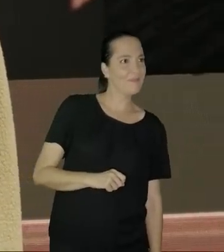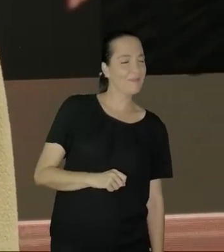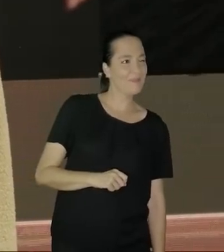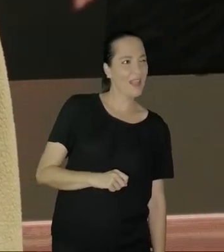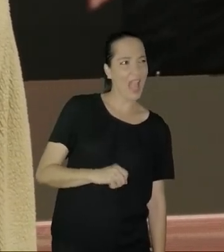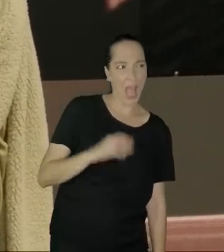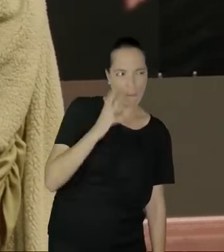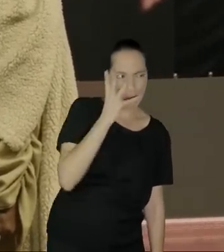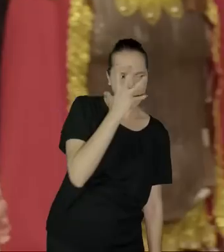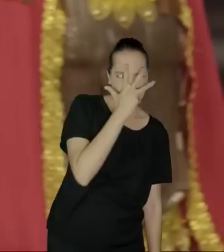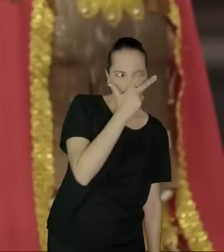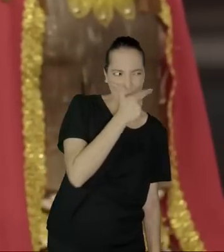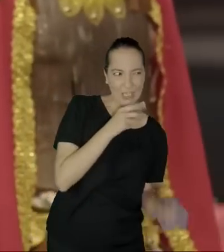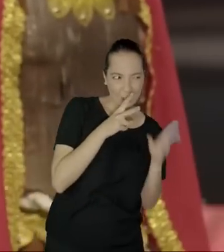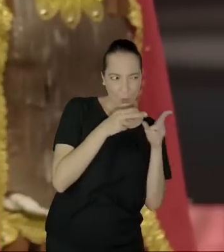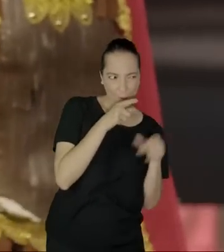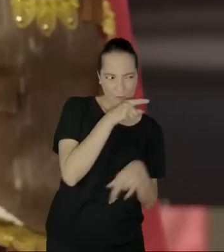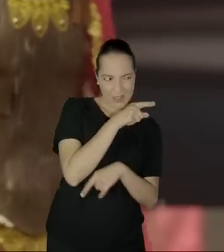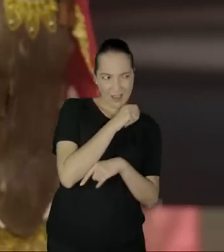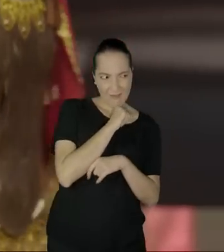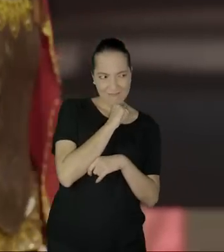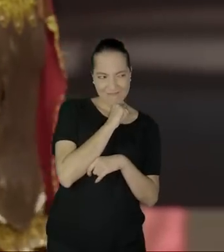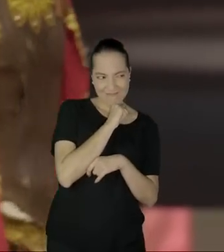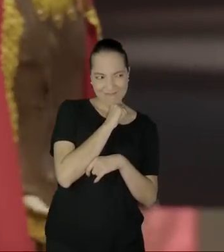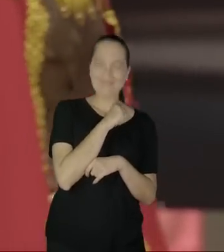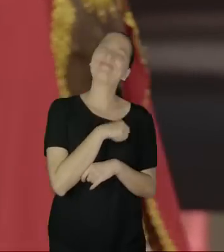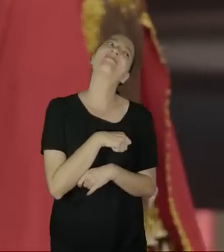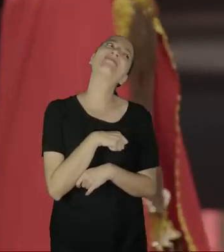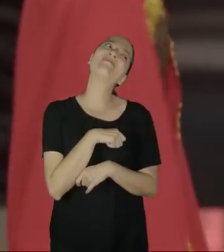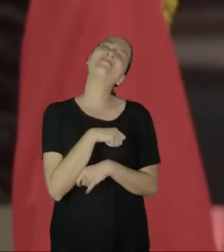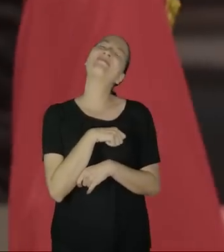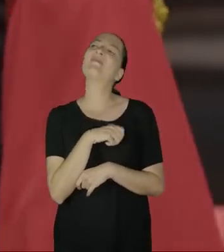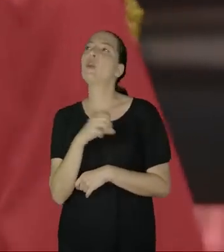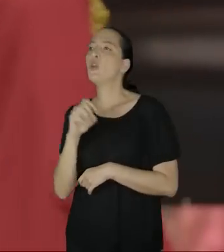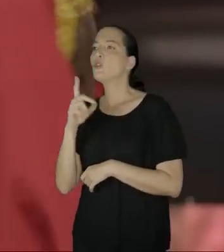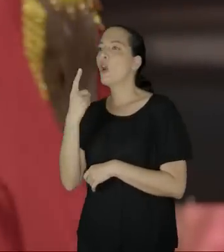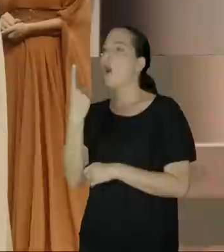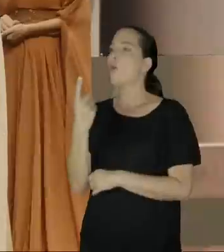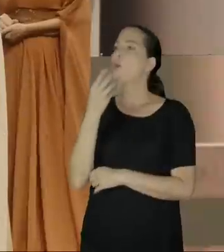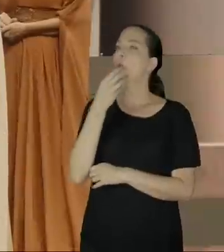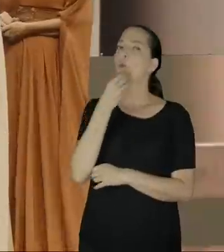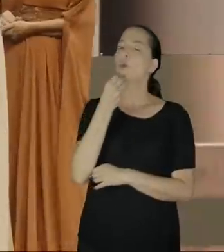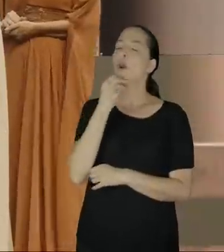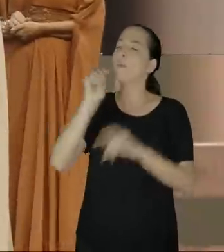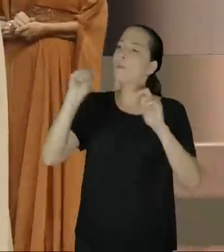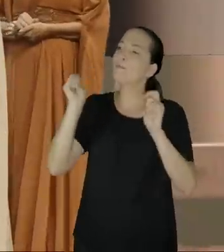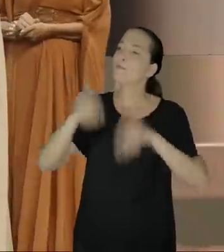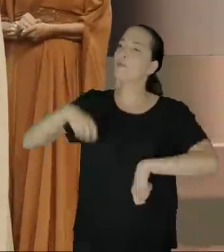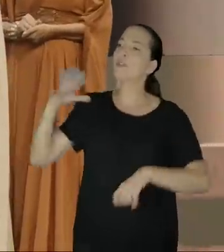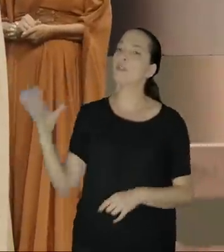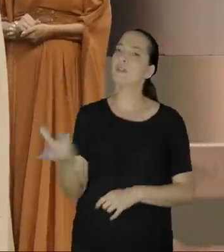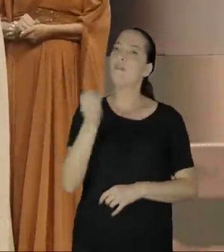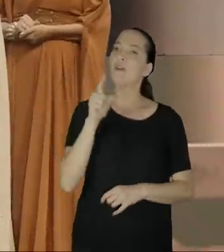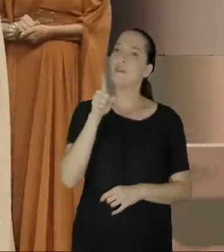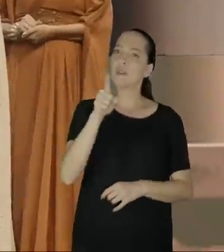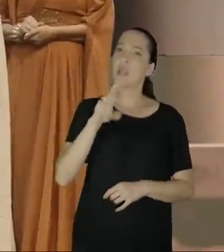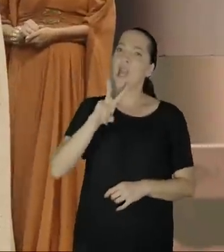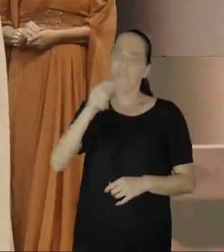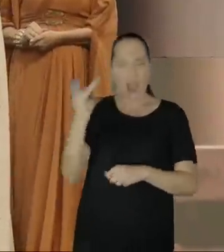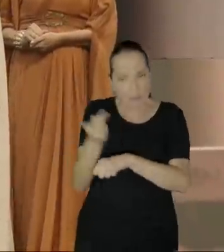É tão bonito quanto você? Só um homem que pode te salvar. Vai